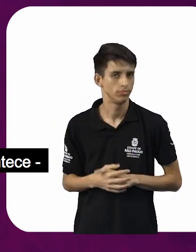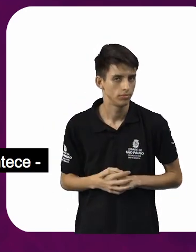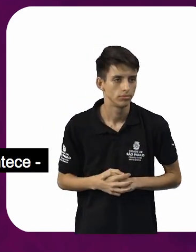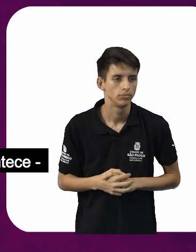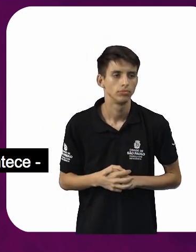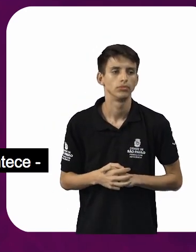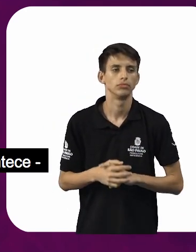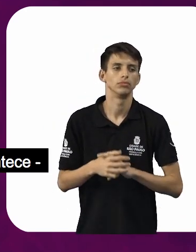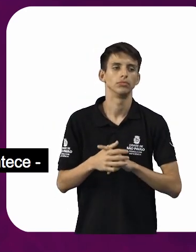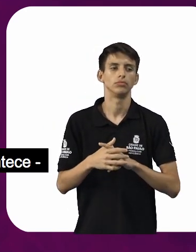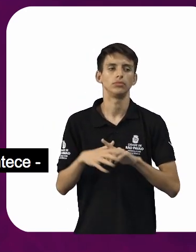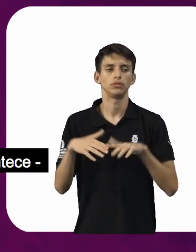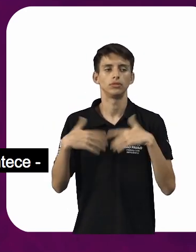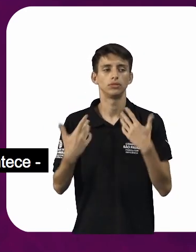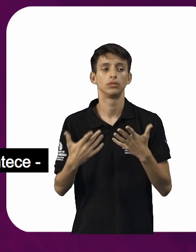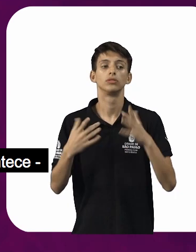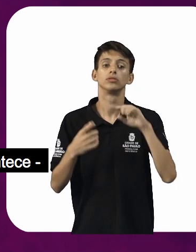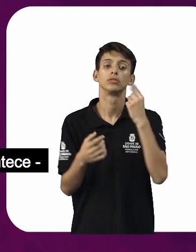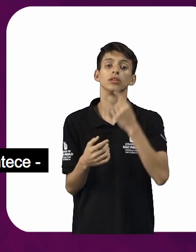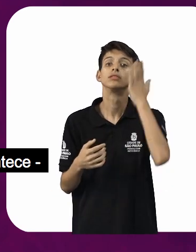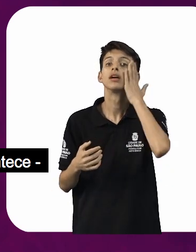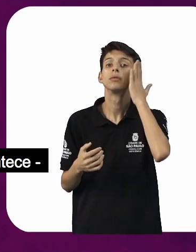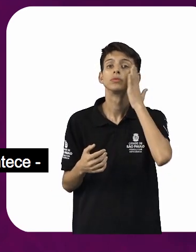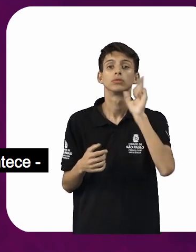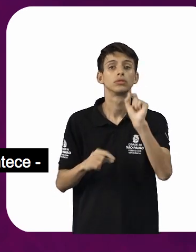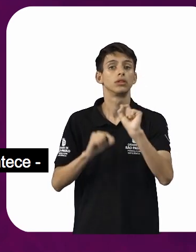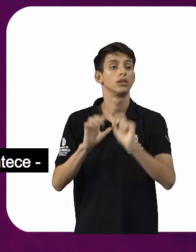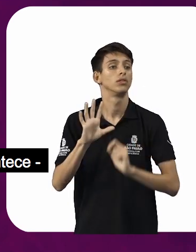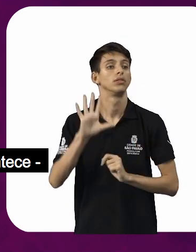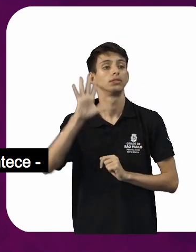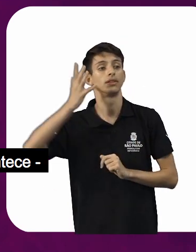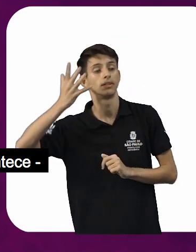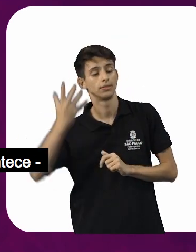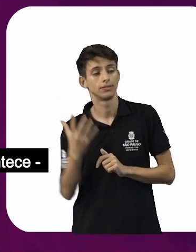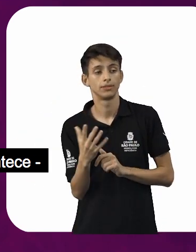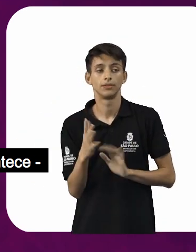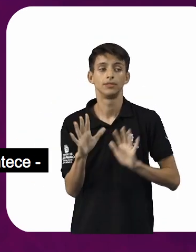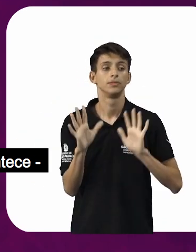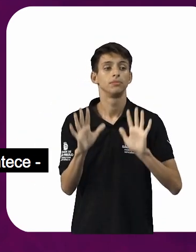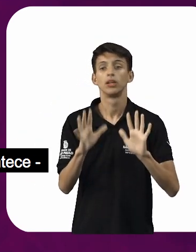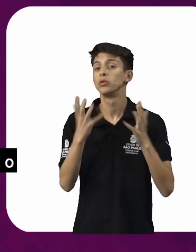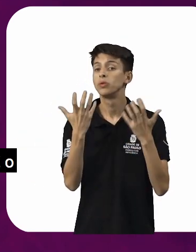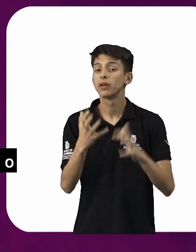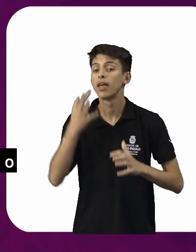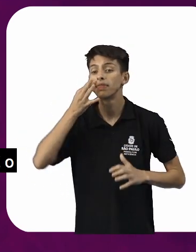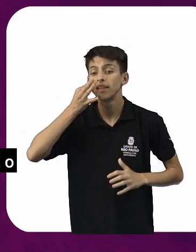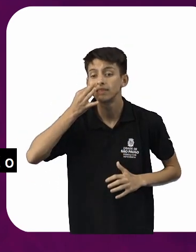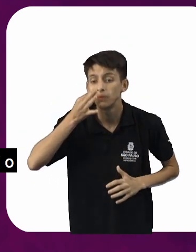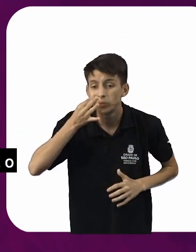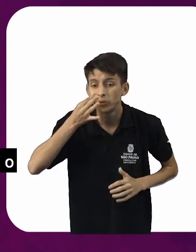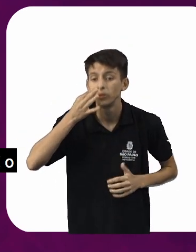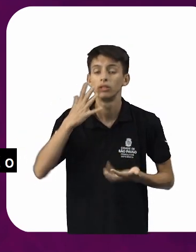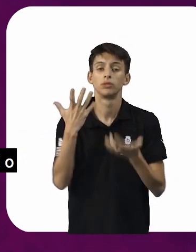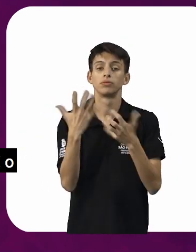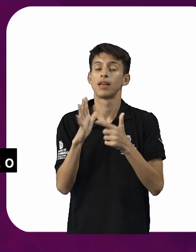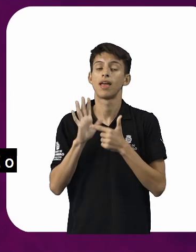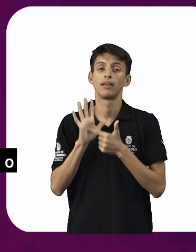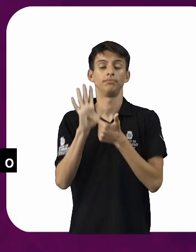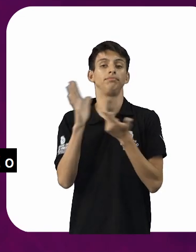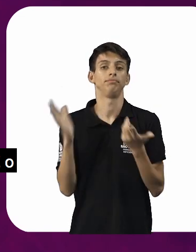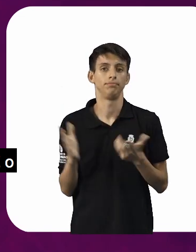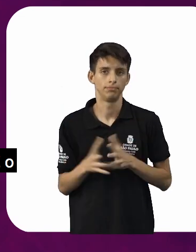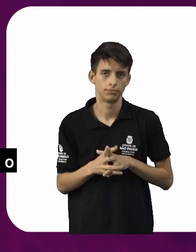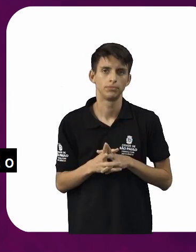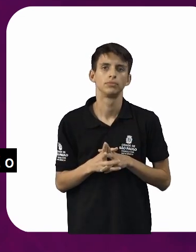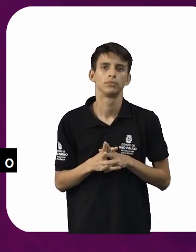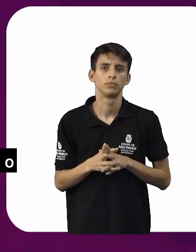questão de ônus da prova, mas muitas vezes a gente sabe o que acontece, uma pessoa conta, mas essa pessoa não quer ser testemunha, porque não quer se expor, etc.